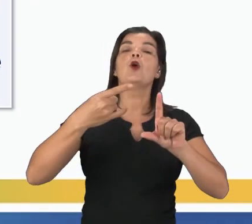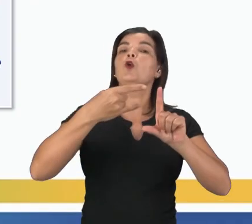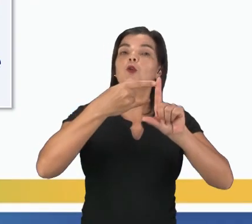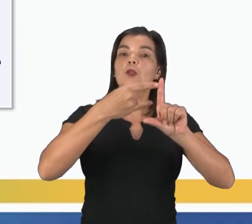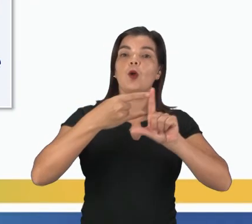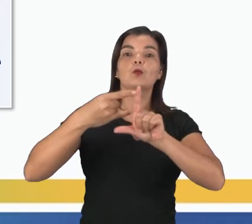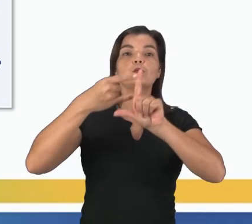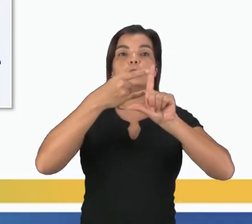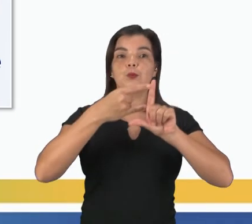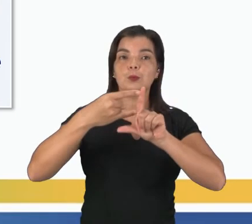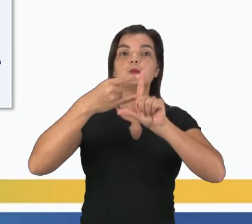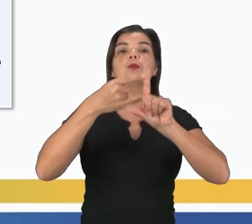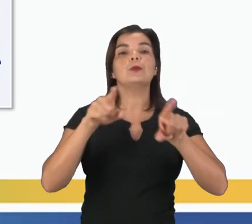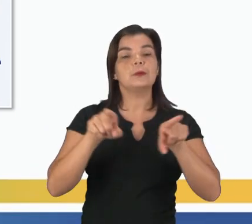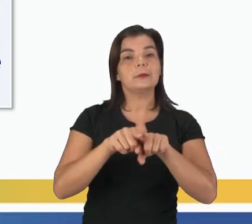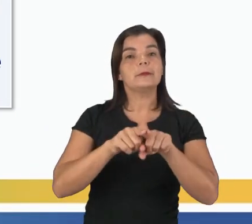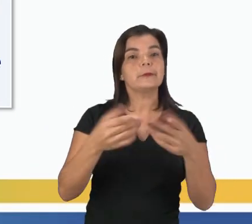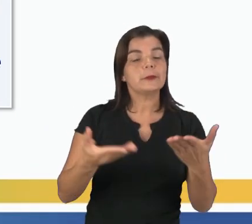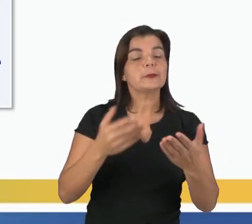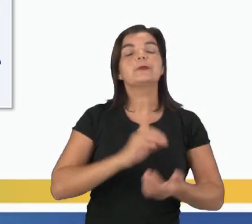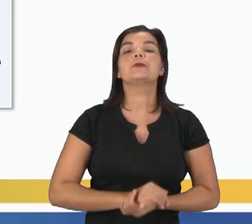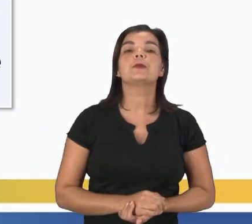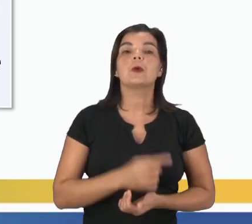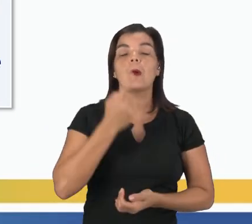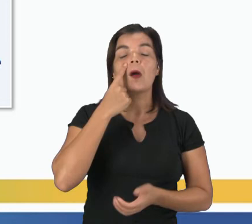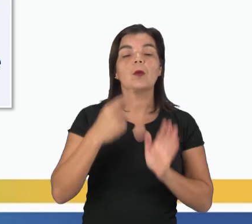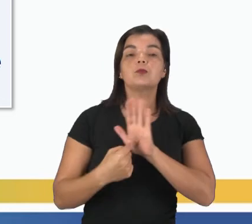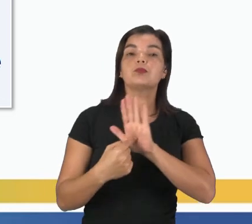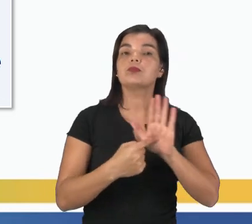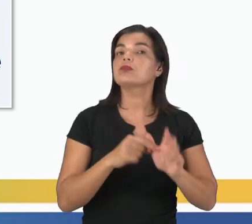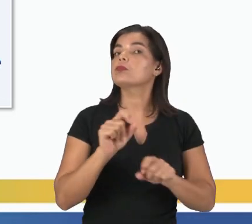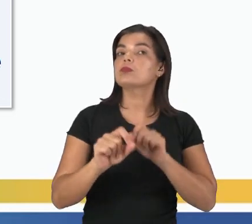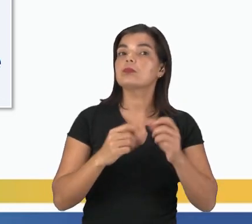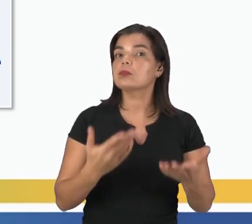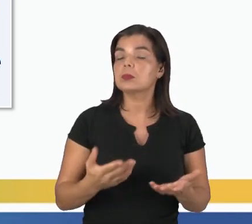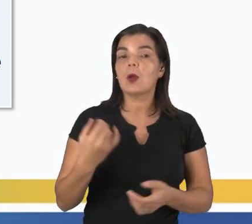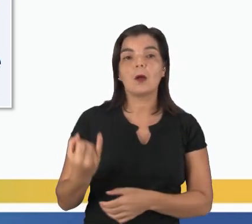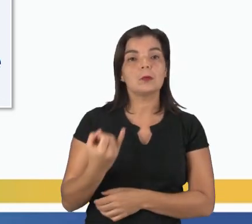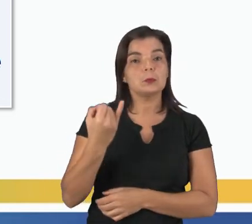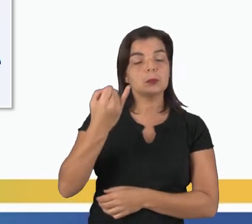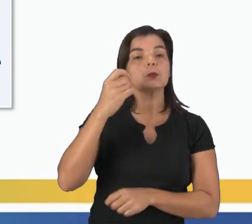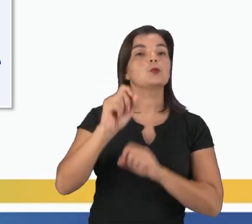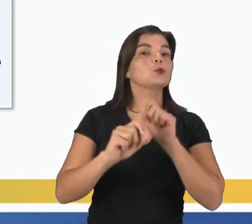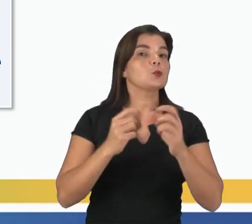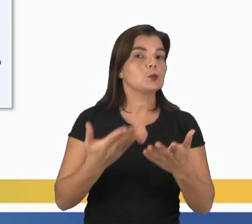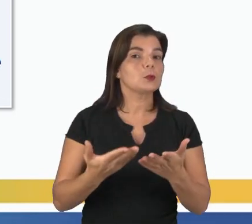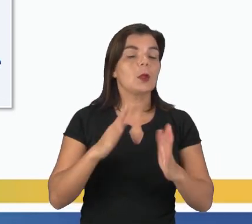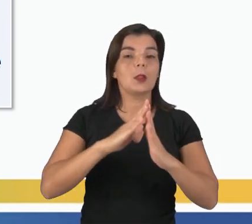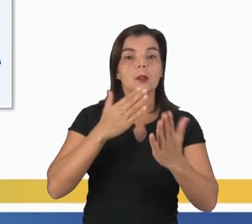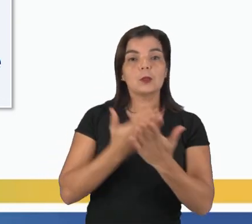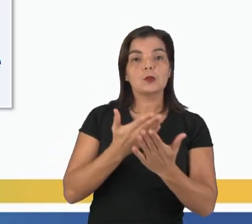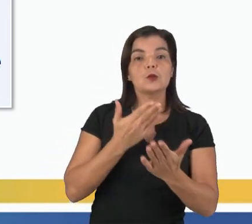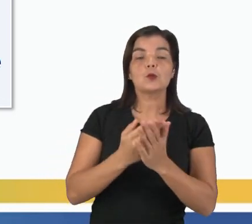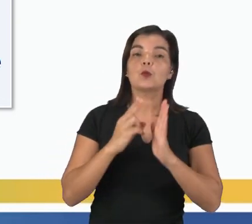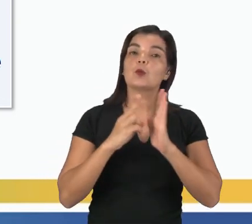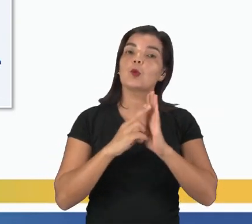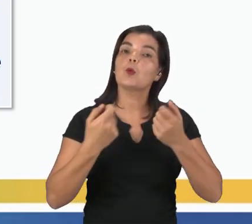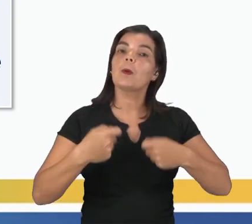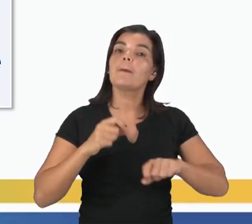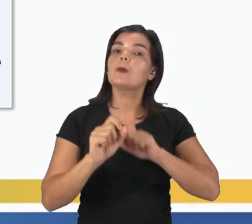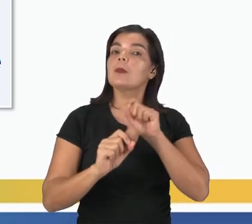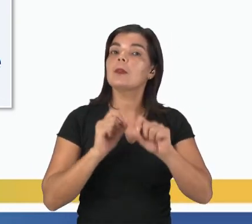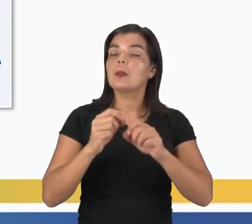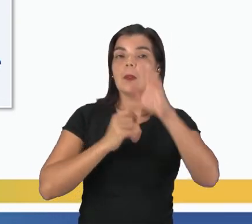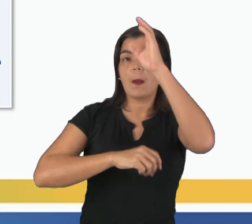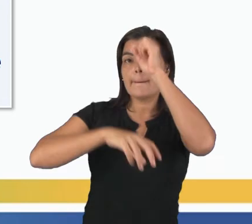tradição indígena, ela reforça, é importante reforçar nas escolas indígenas a necessidade